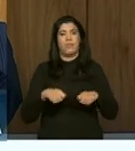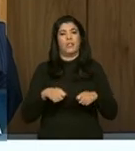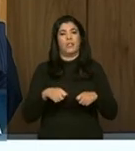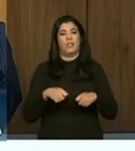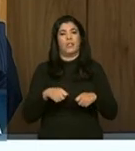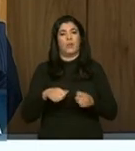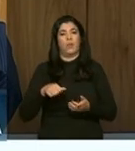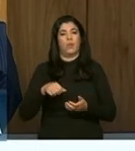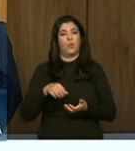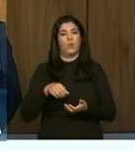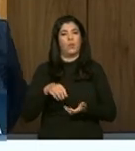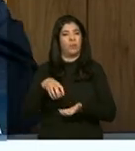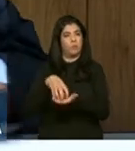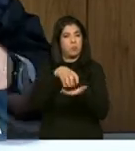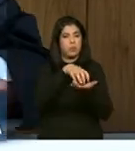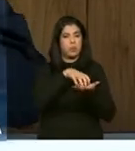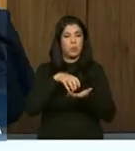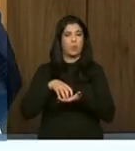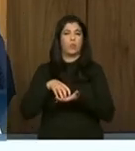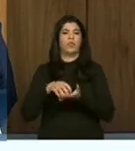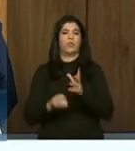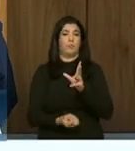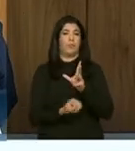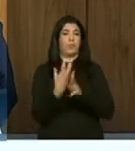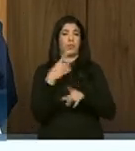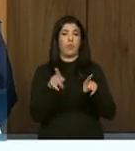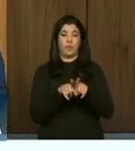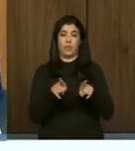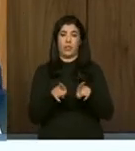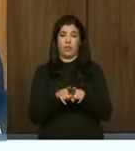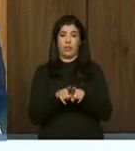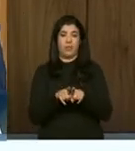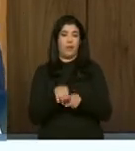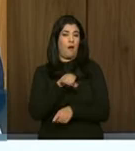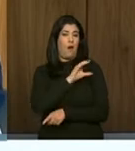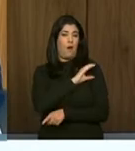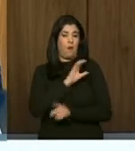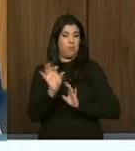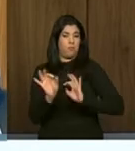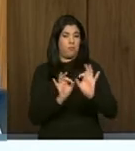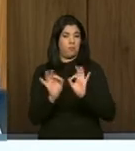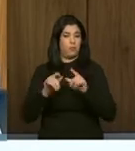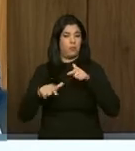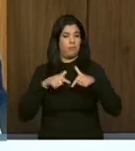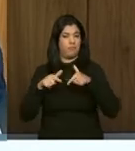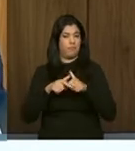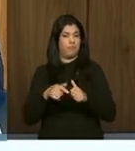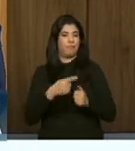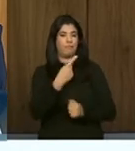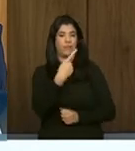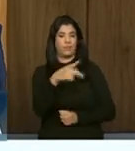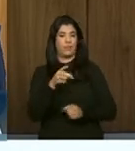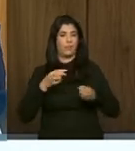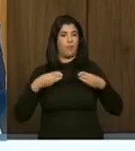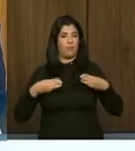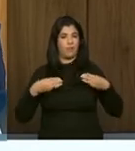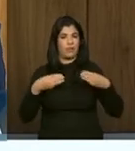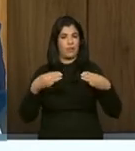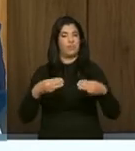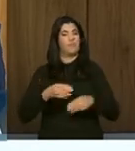setor produtivo, de outro lado, a coordenação desse trabalho pelos ministérios, é extremamente